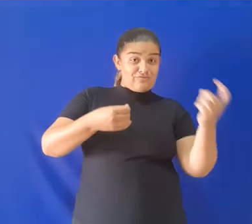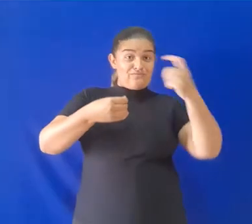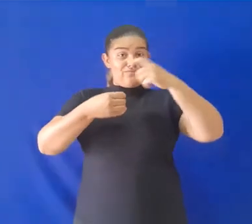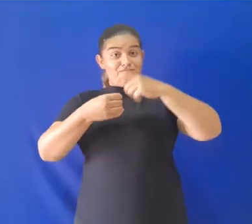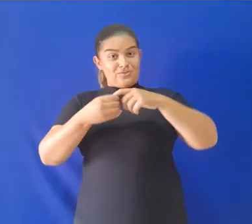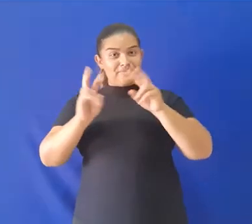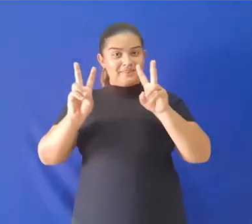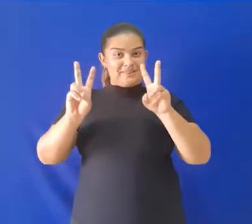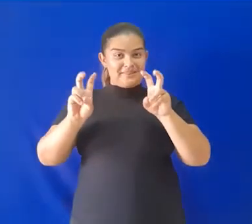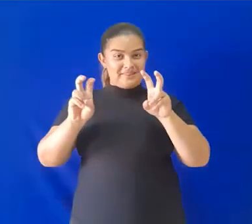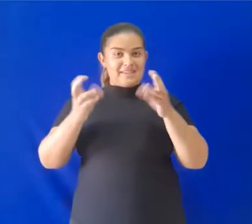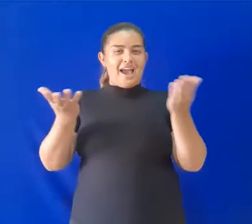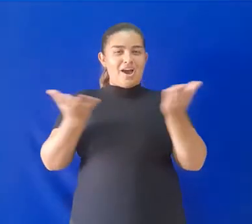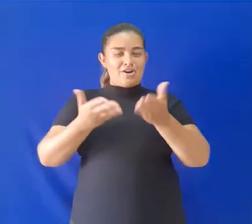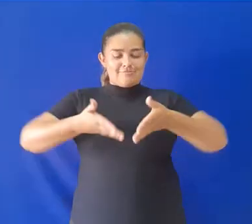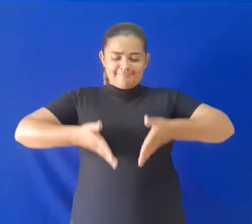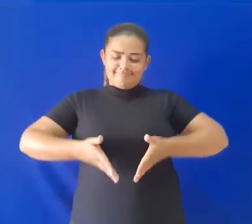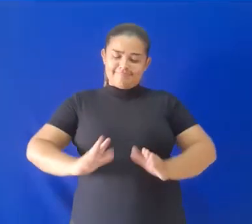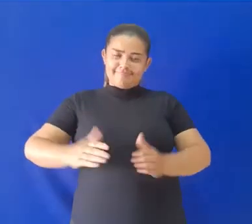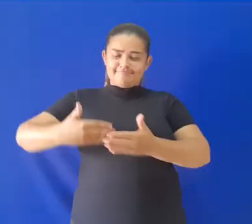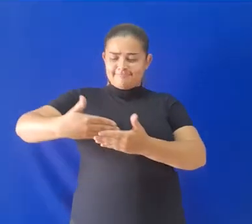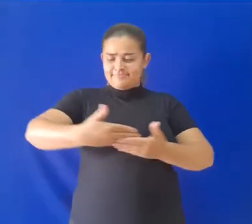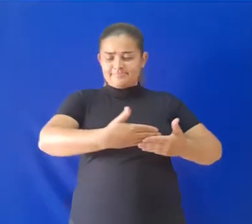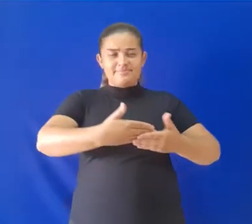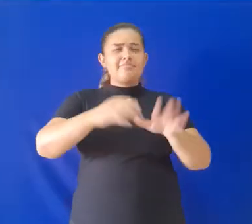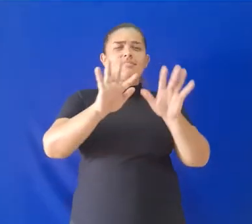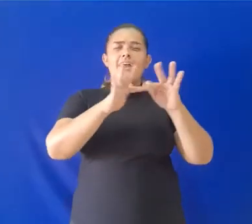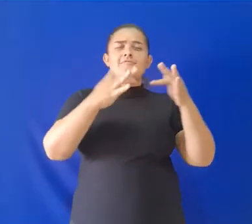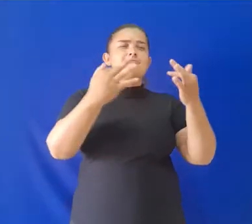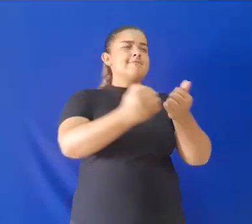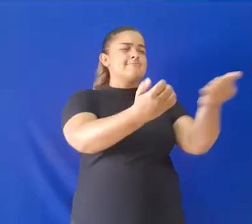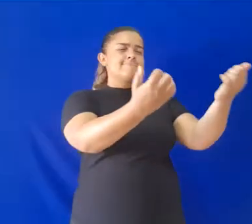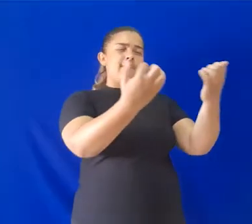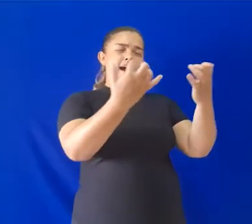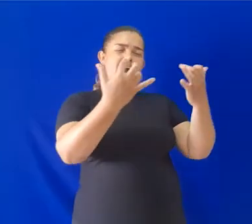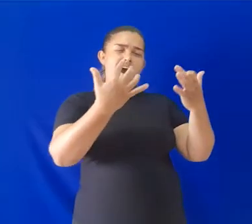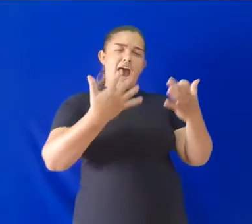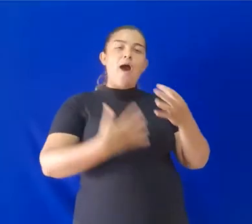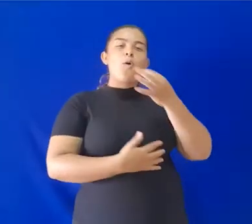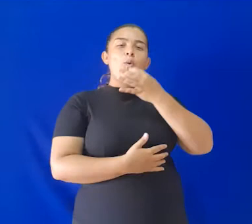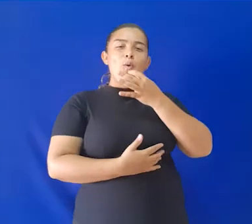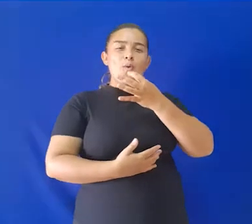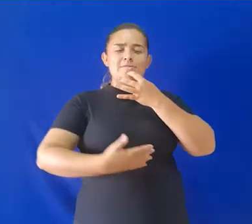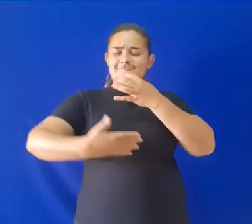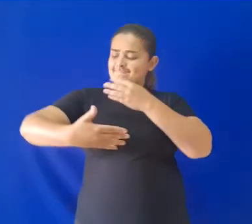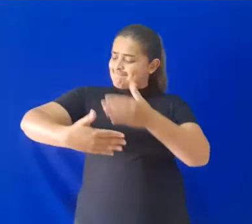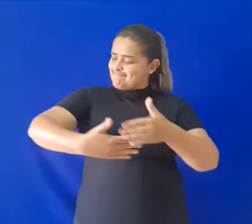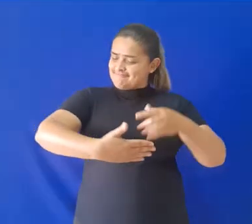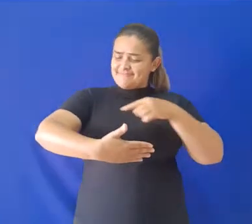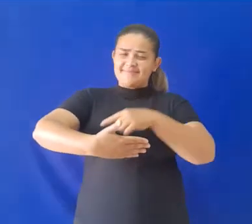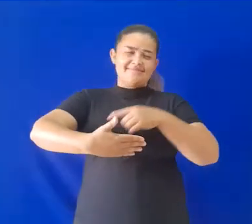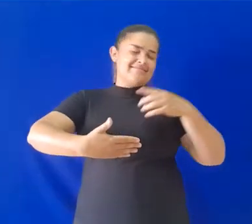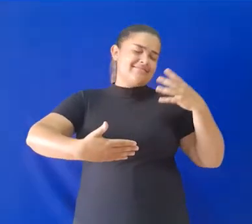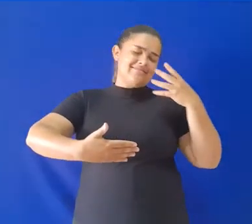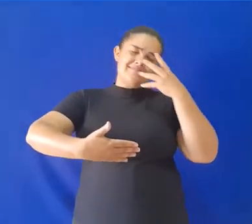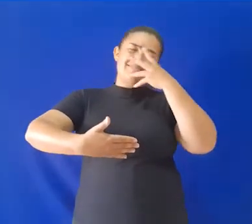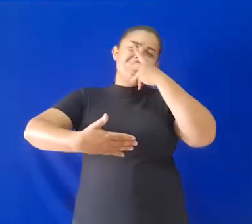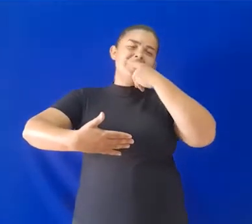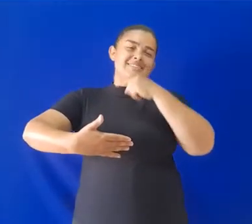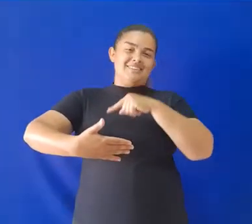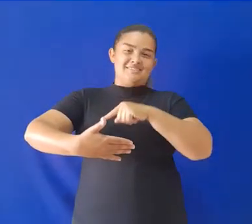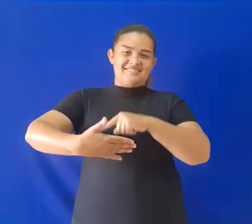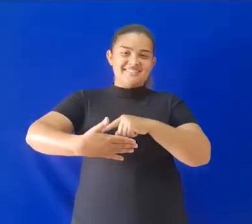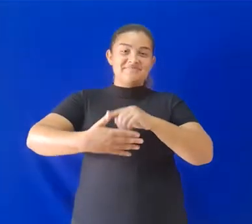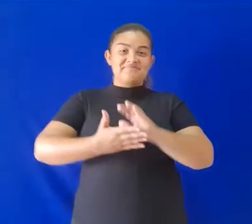aí recontinuar nessa situação de nascimento. A família toda vem conhecer o bebê e são momentos muito